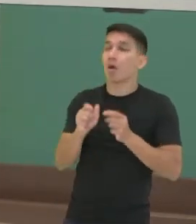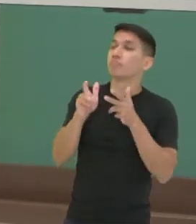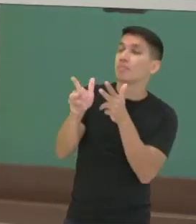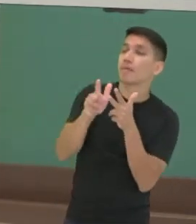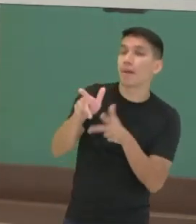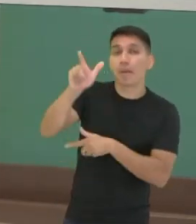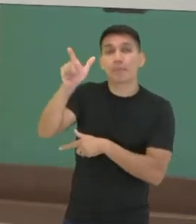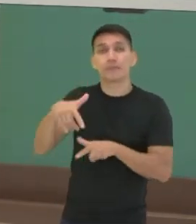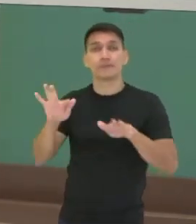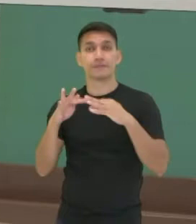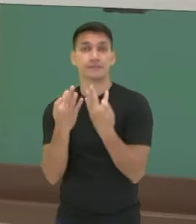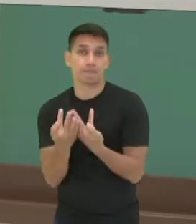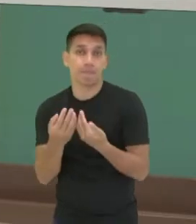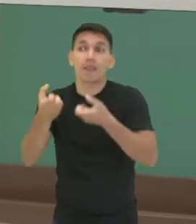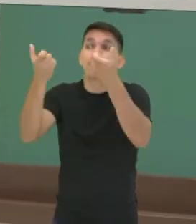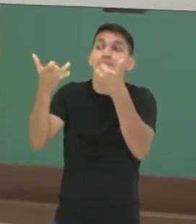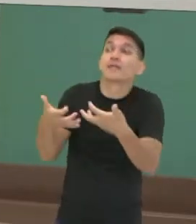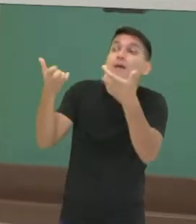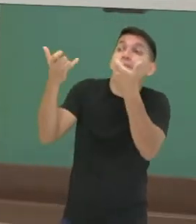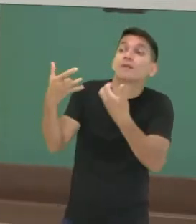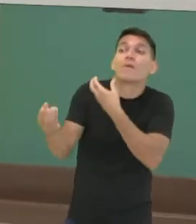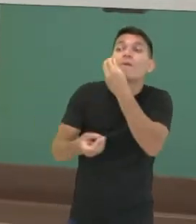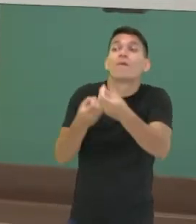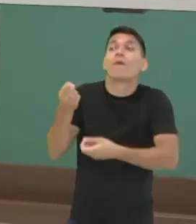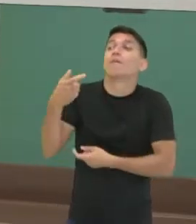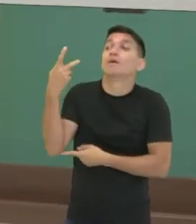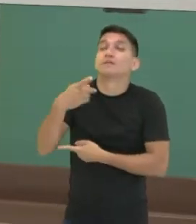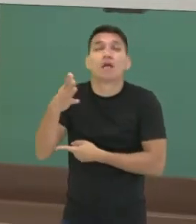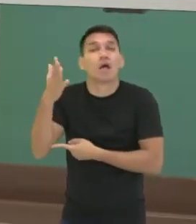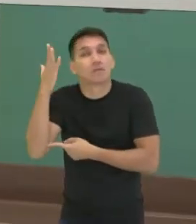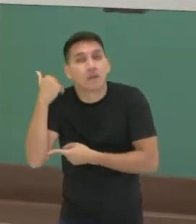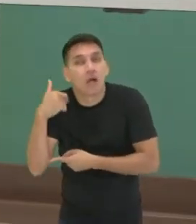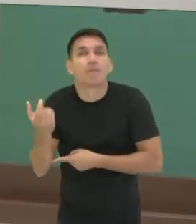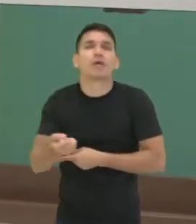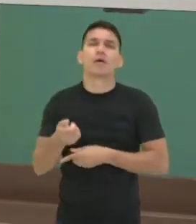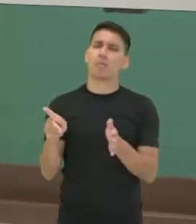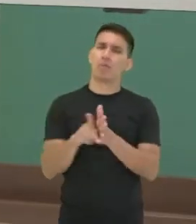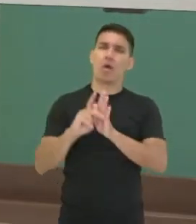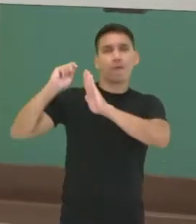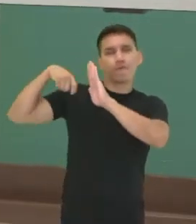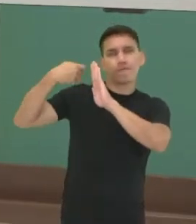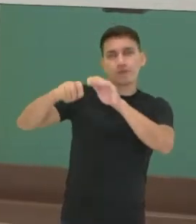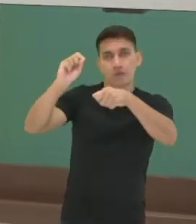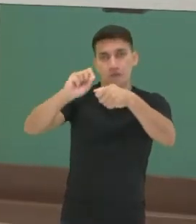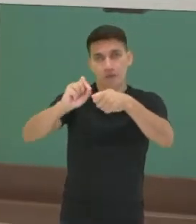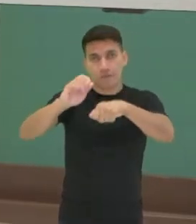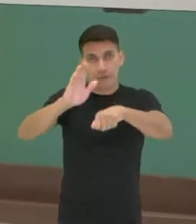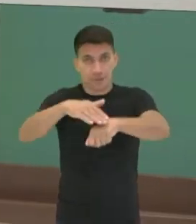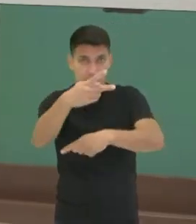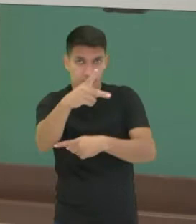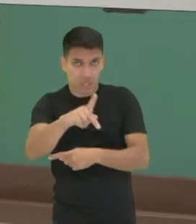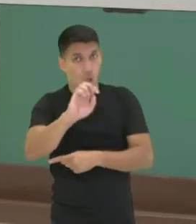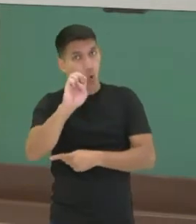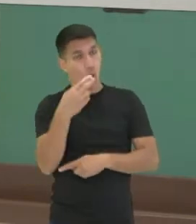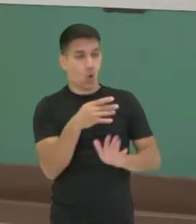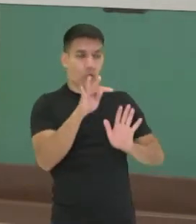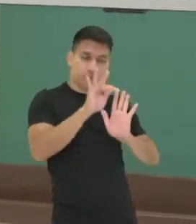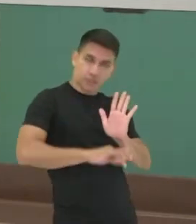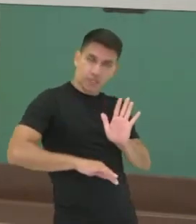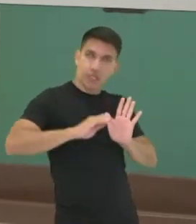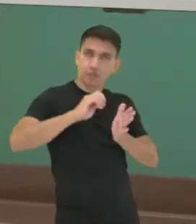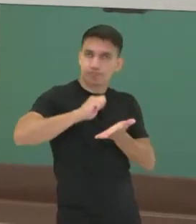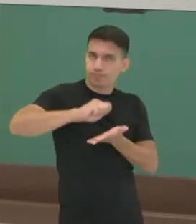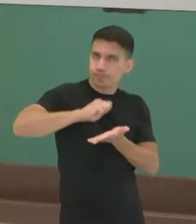da tua família contando essa história. E tanto o vídeo feito por você, o texto escrito ou gravado